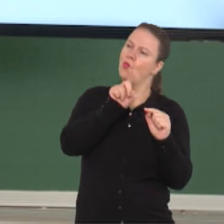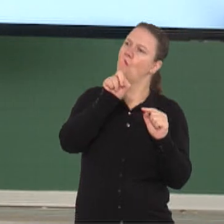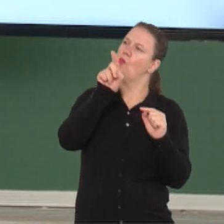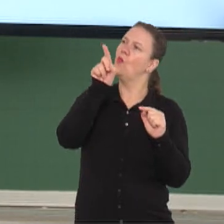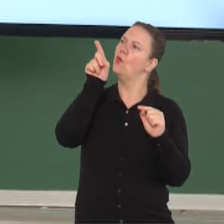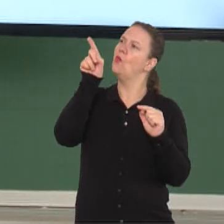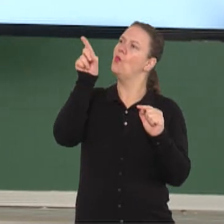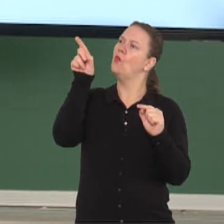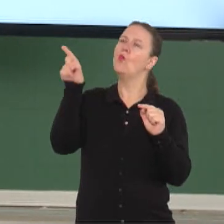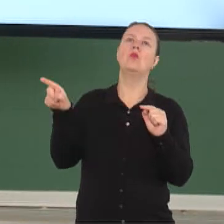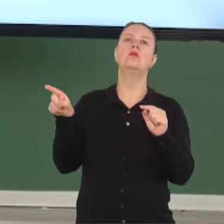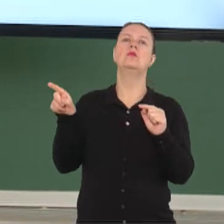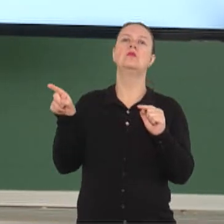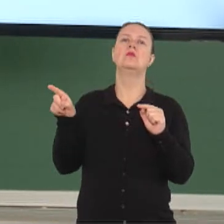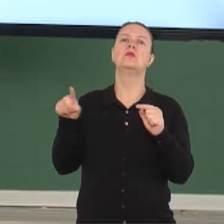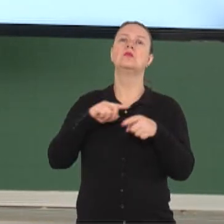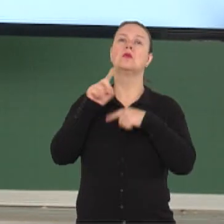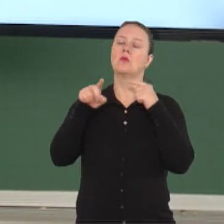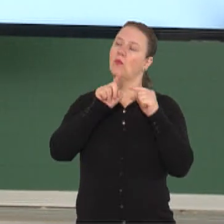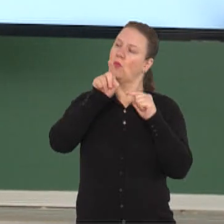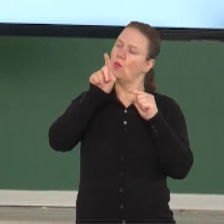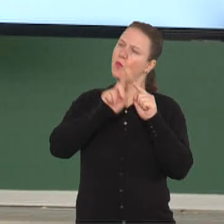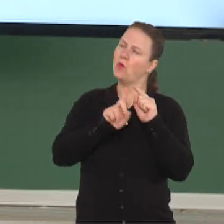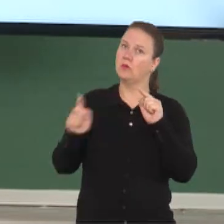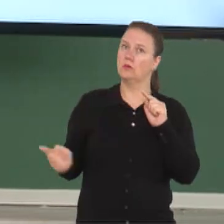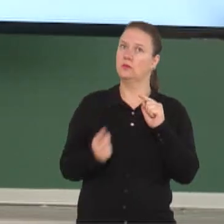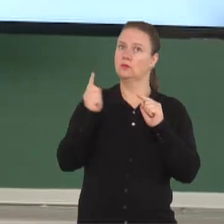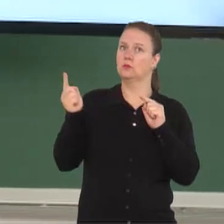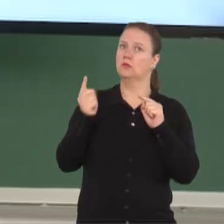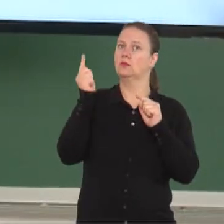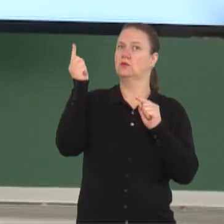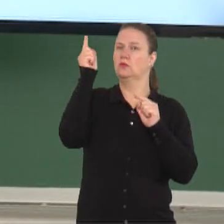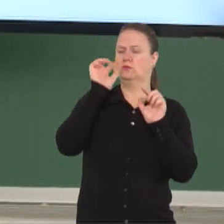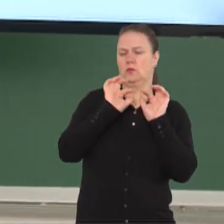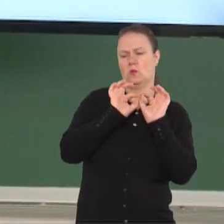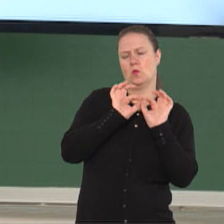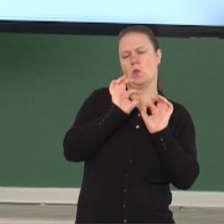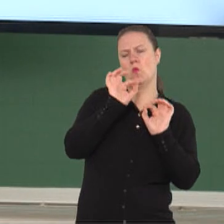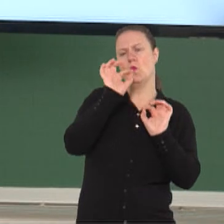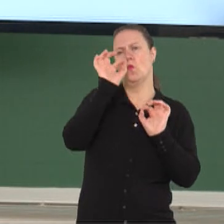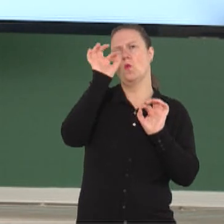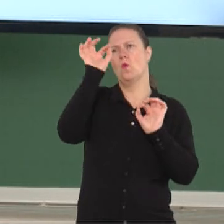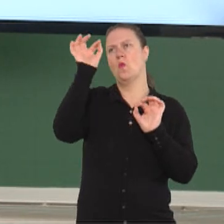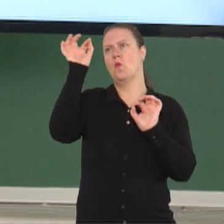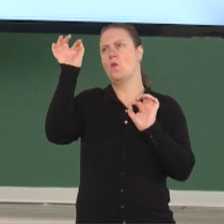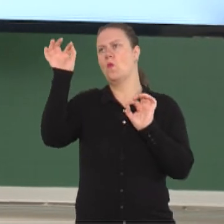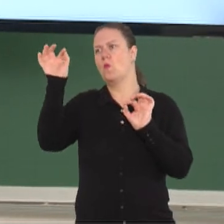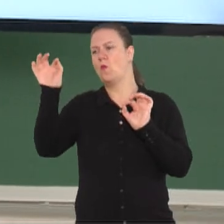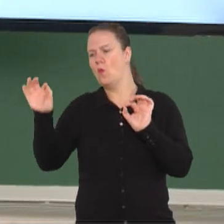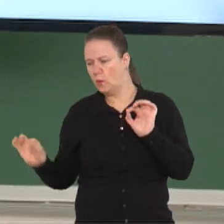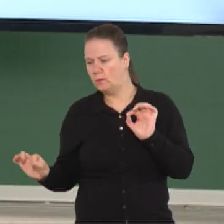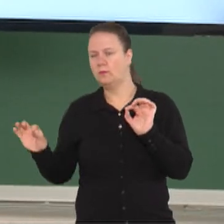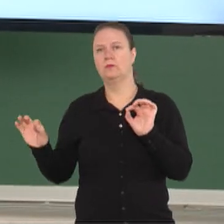subiu, e depois ela atingiu uma altura máxima, aí ela começou a descer novamente.